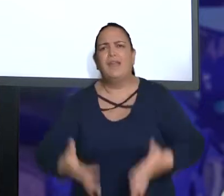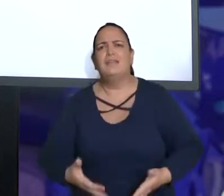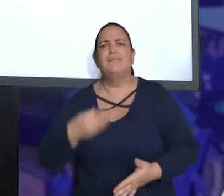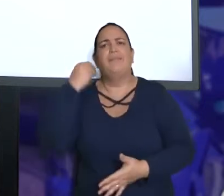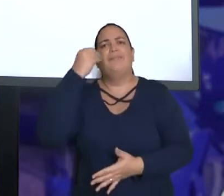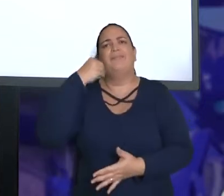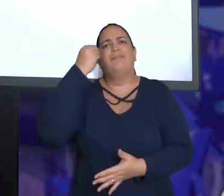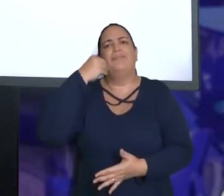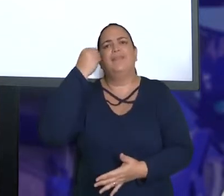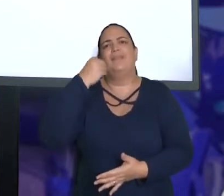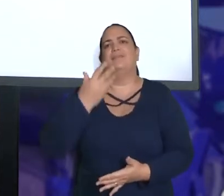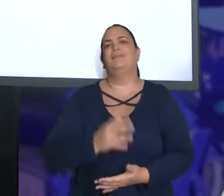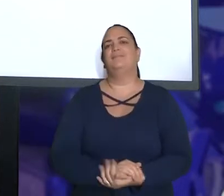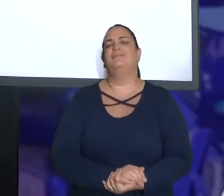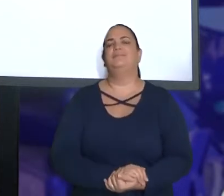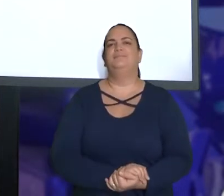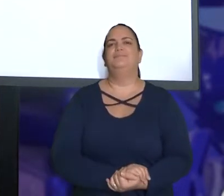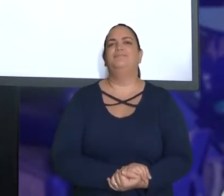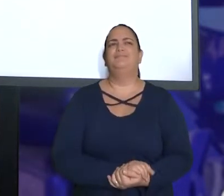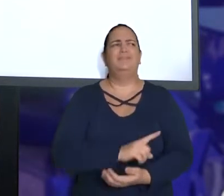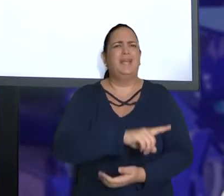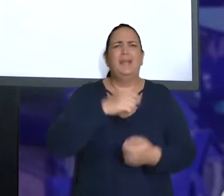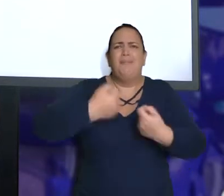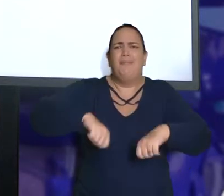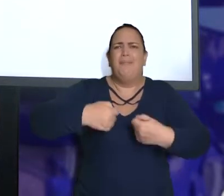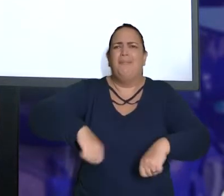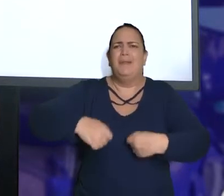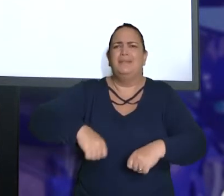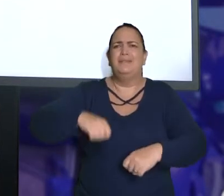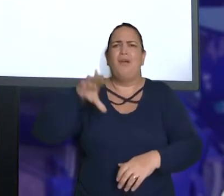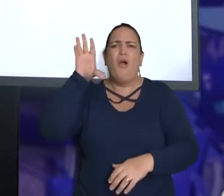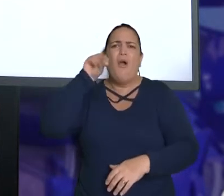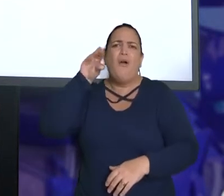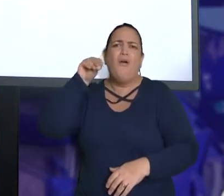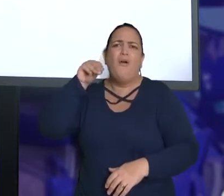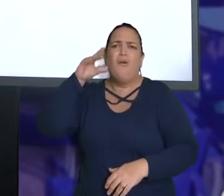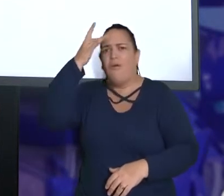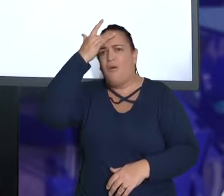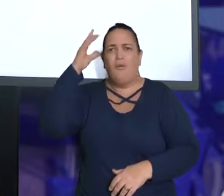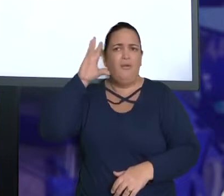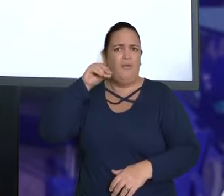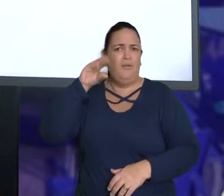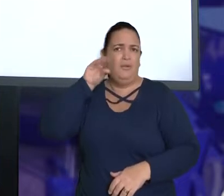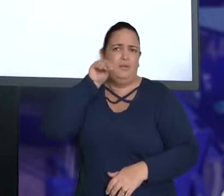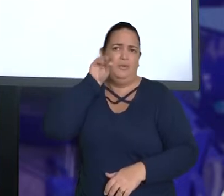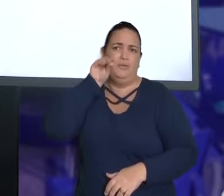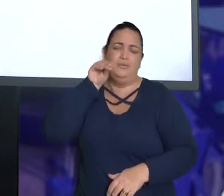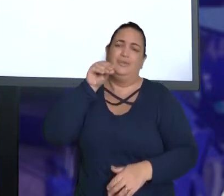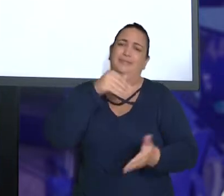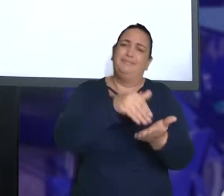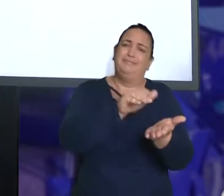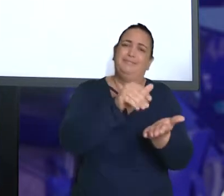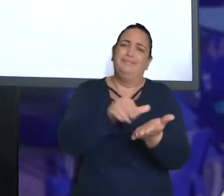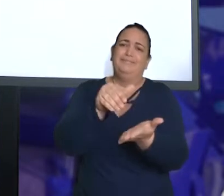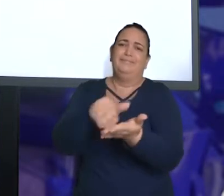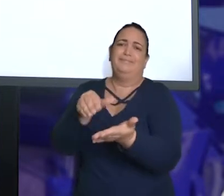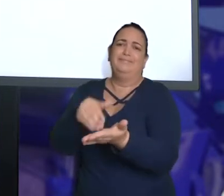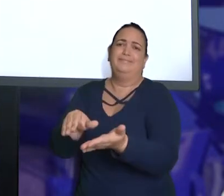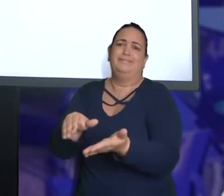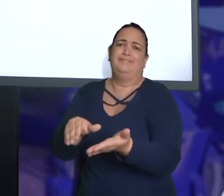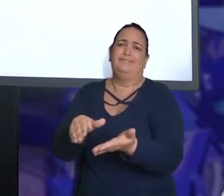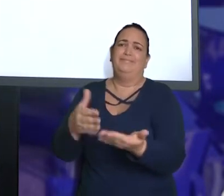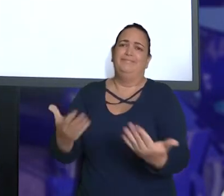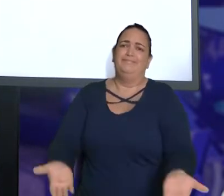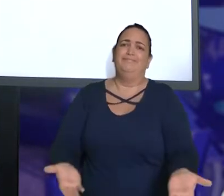momento que ele diz aqui que ele teve que demitir vários funcionários. E ao dizer que ele teve que demitir, no finalzinho desse